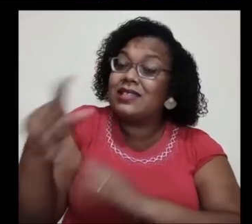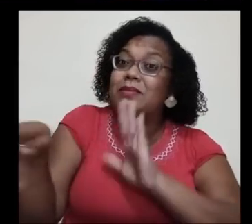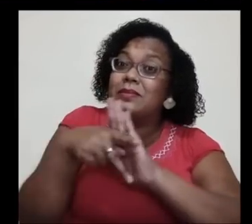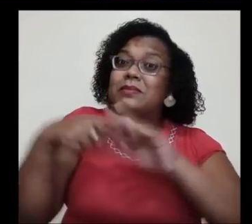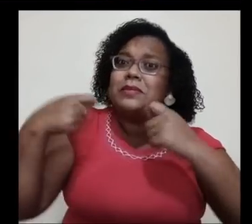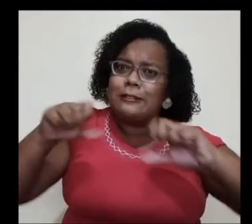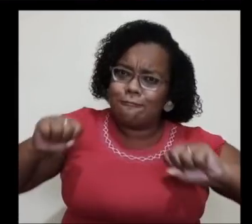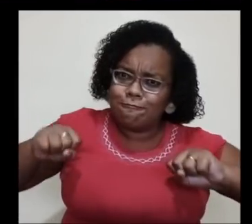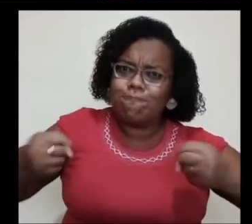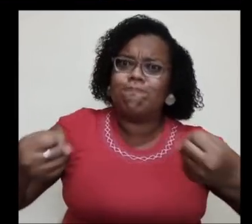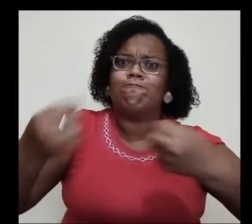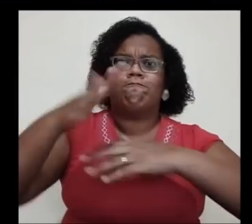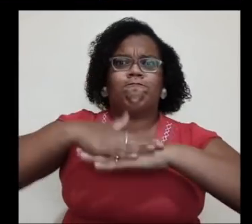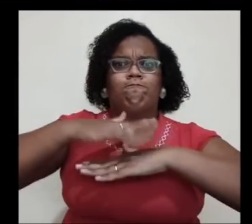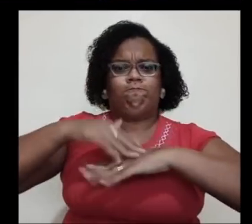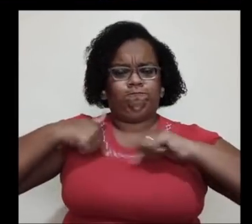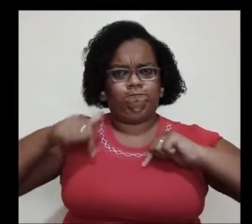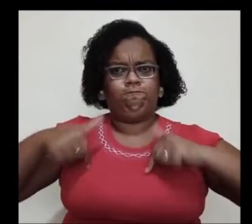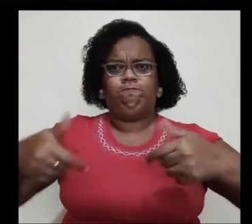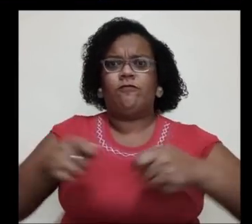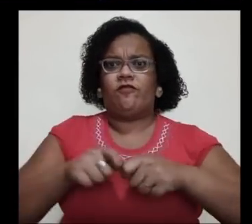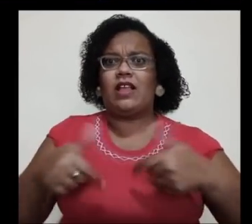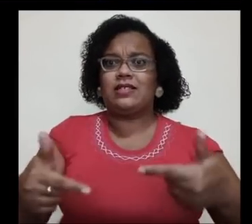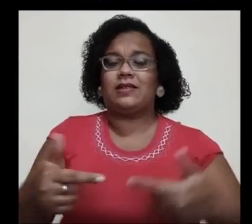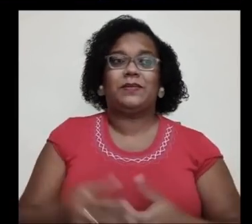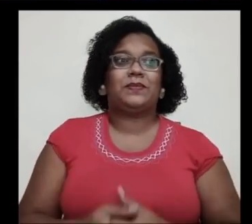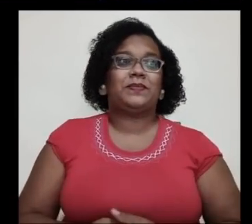fazer a nossa parte. A SBPC